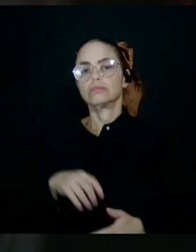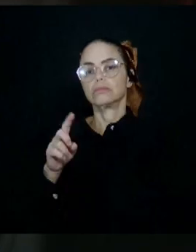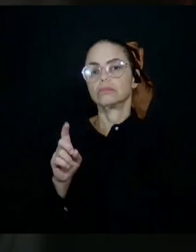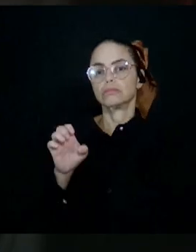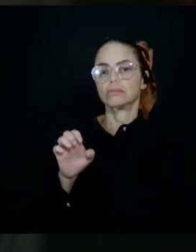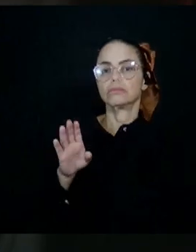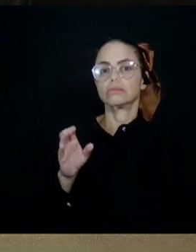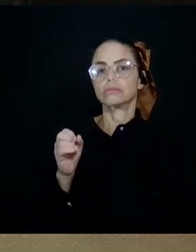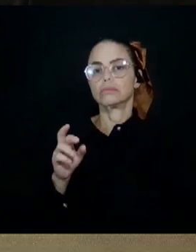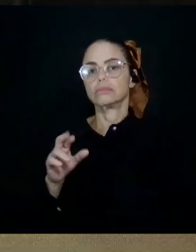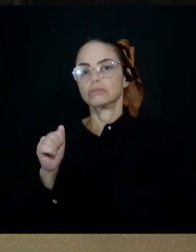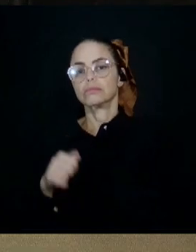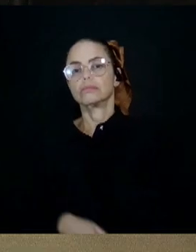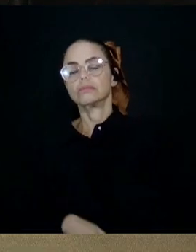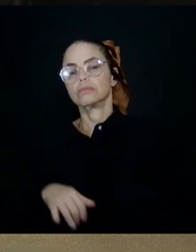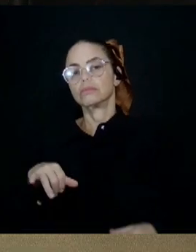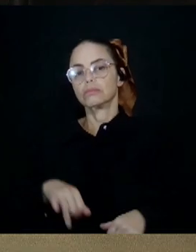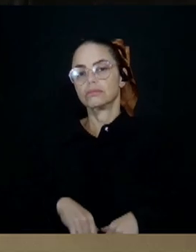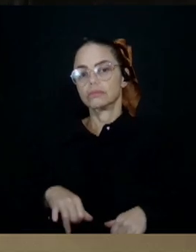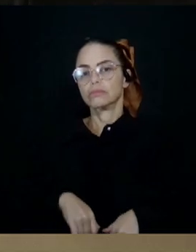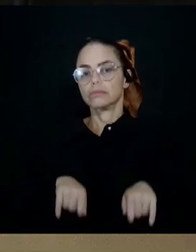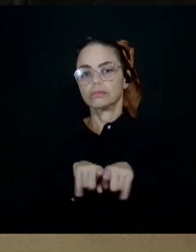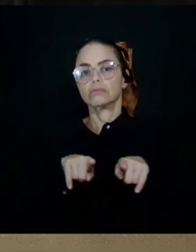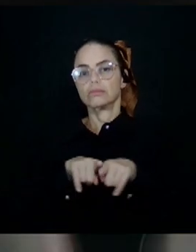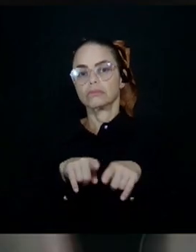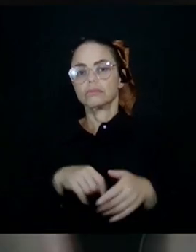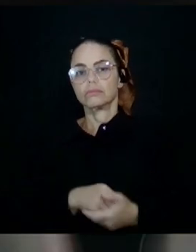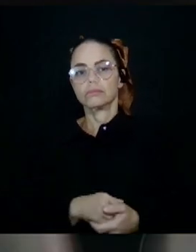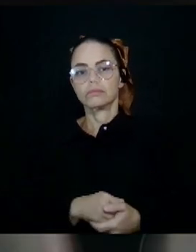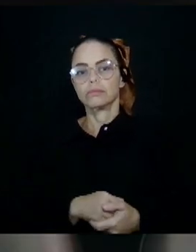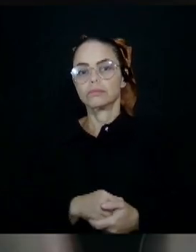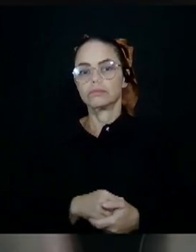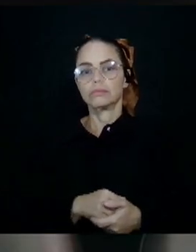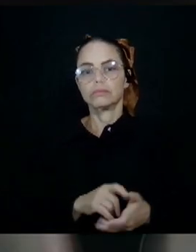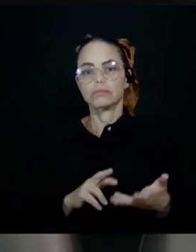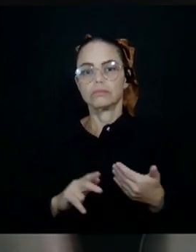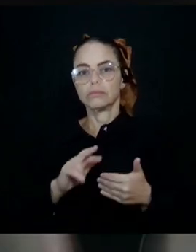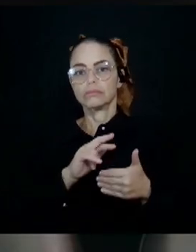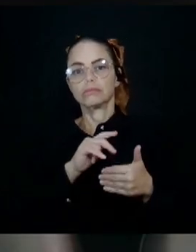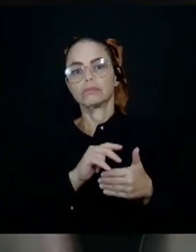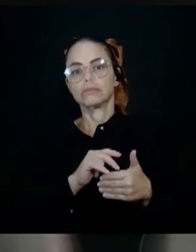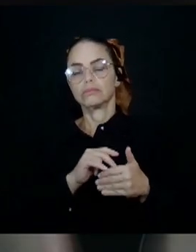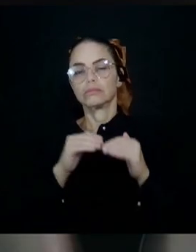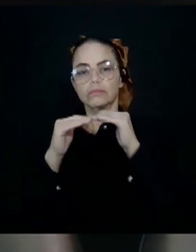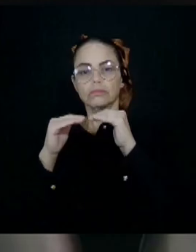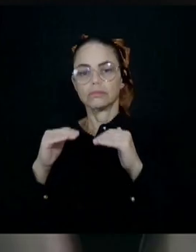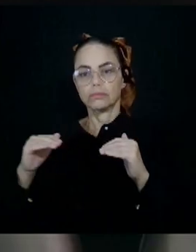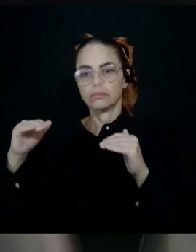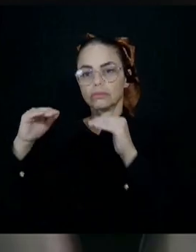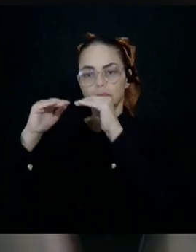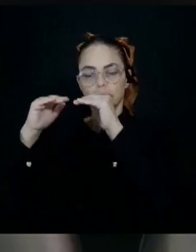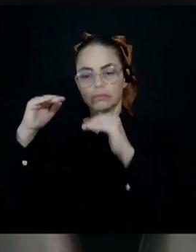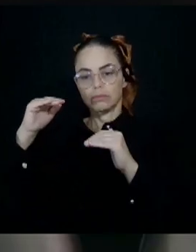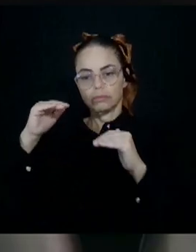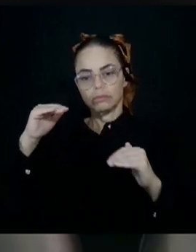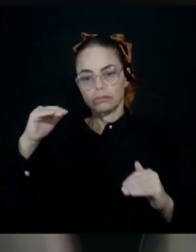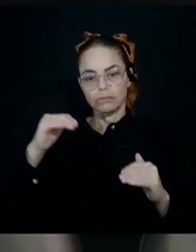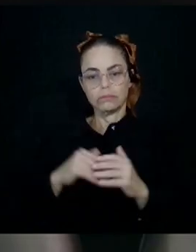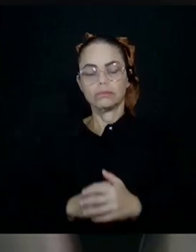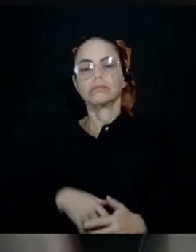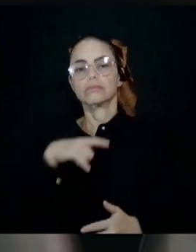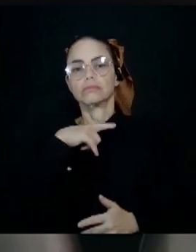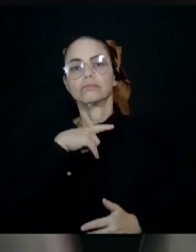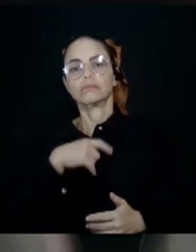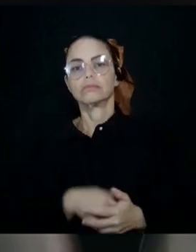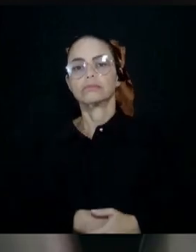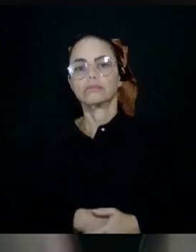Ruby, assim como, né, são muitas camadas, né, Uhum. são muitas camadas, porque, existe o rótulo e